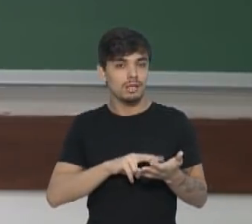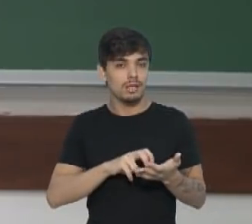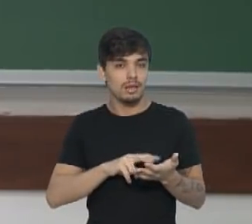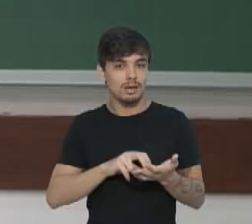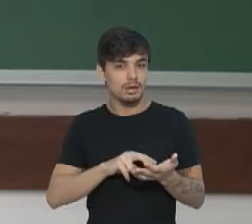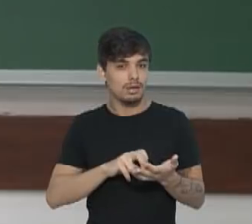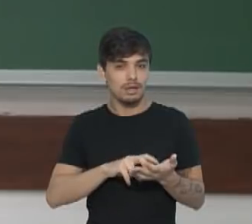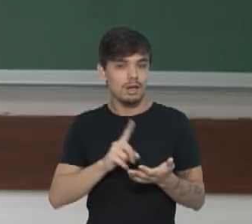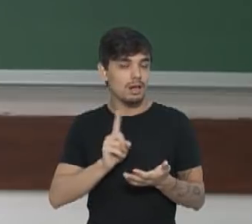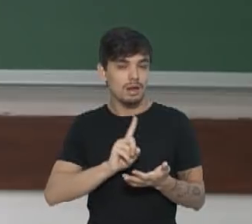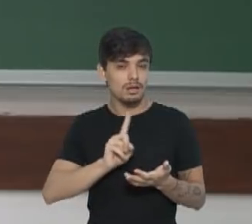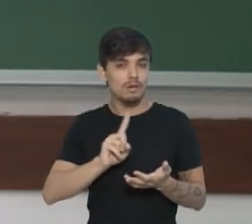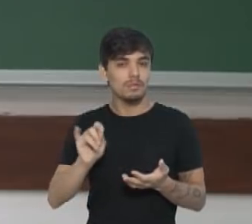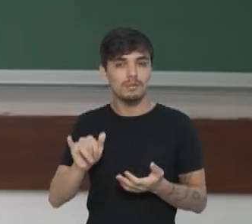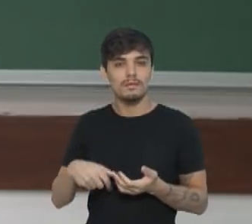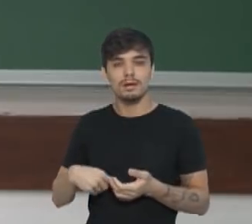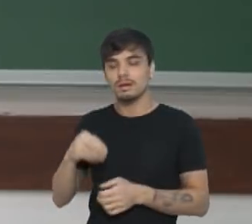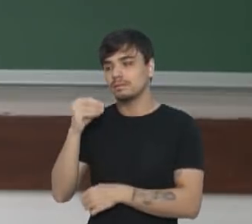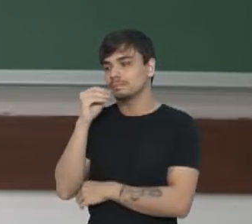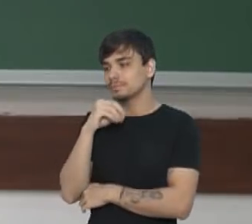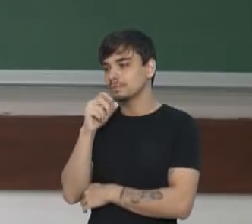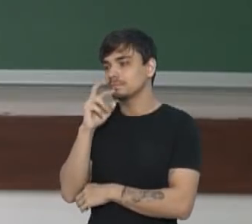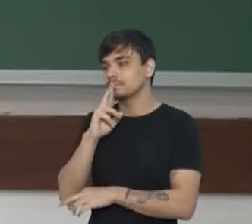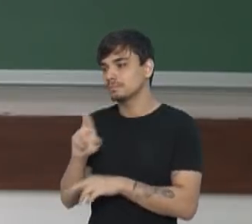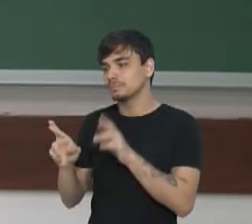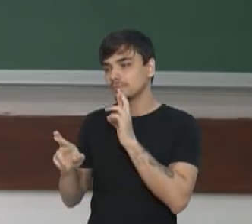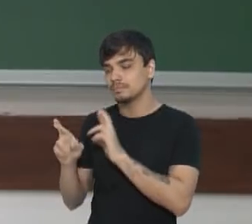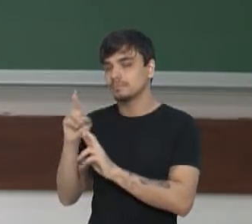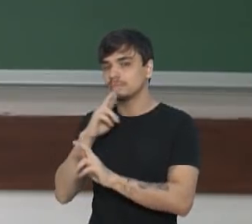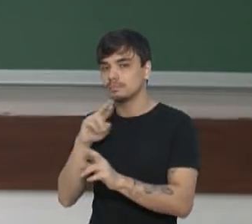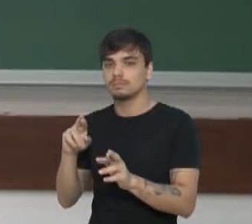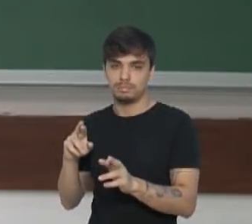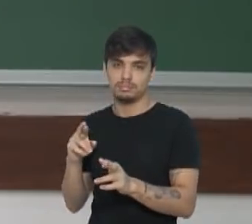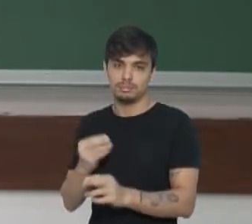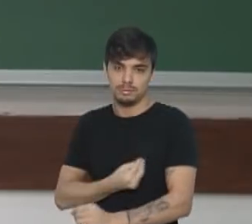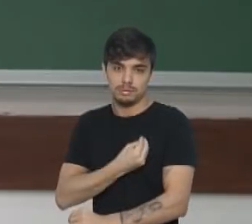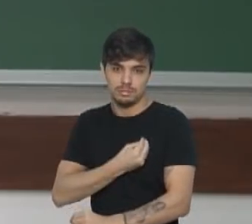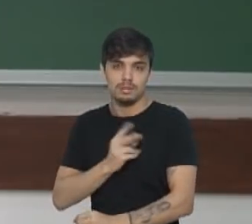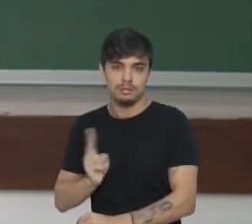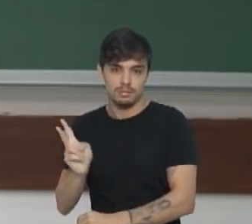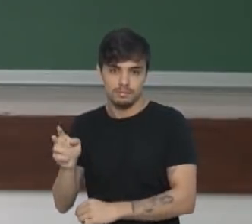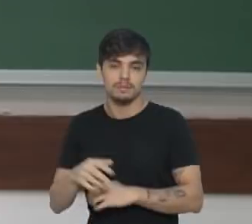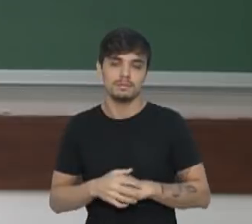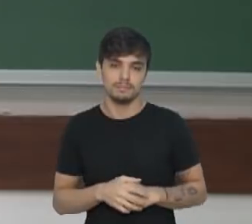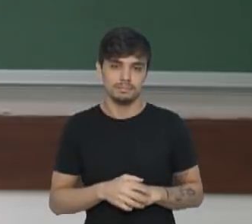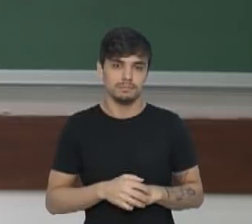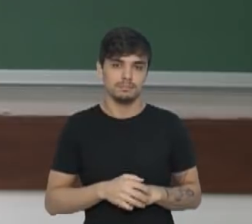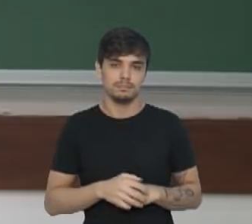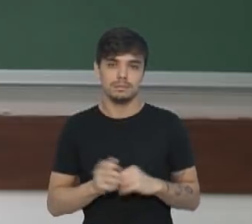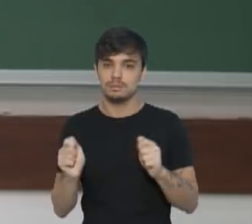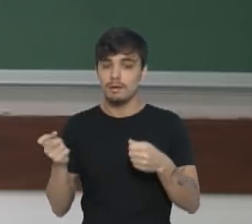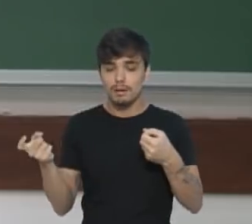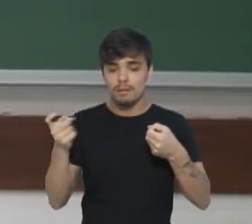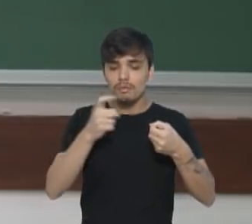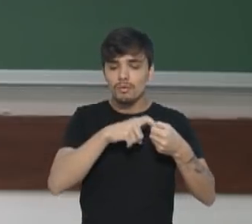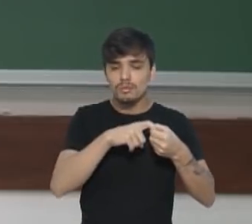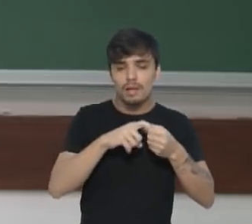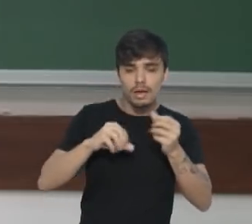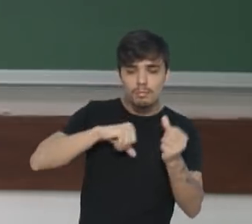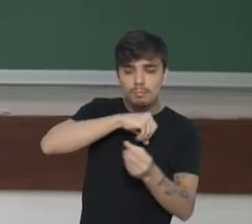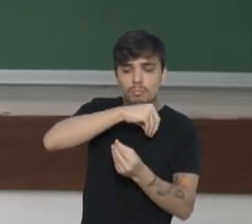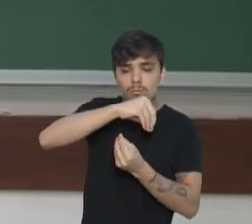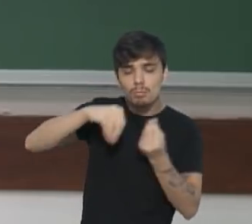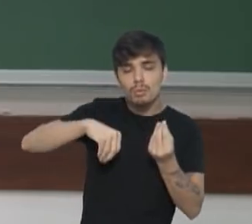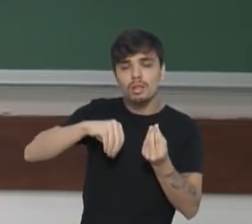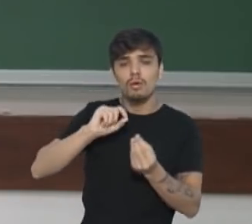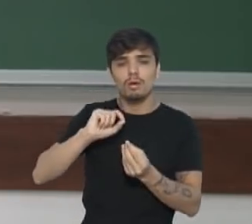só lamentar para o resto da sua vida, porque jamais vai poder voltar para mudar o que já passou. O que mais valeria a pena, segundo Nietzsche,